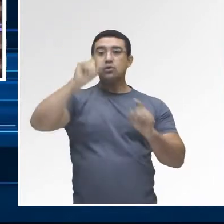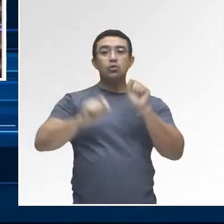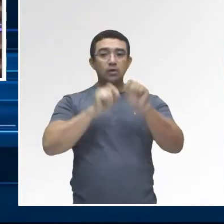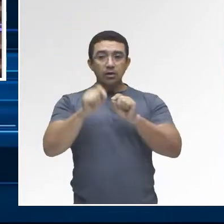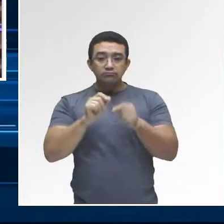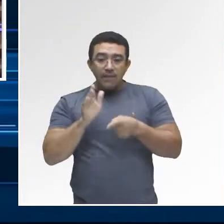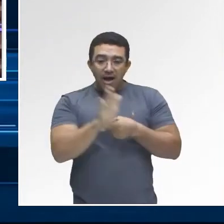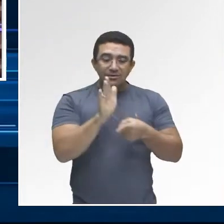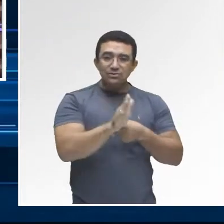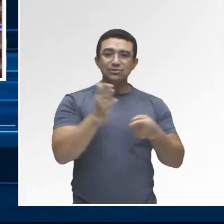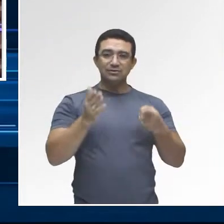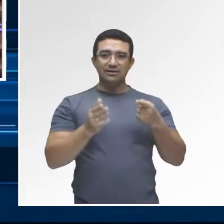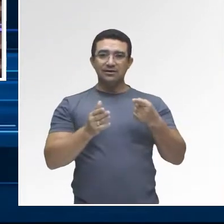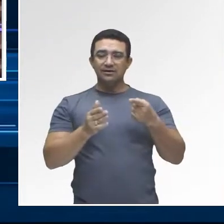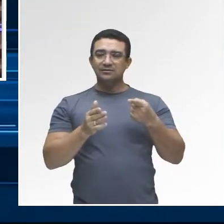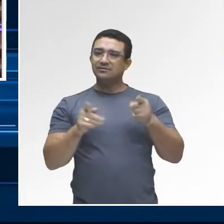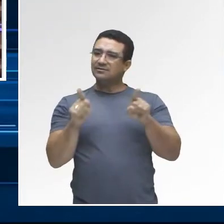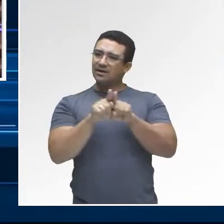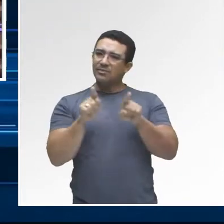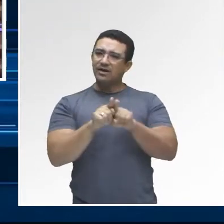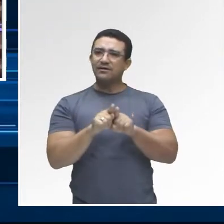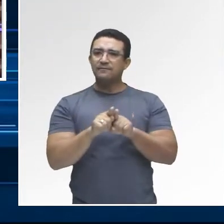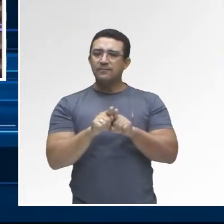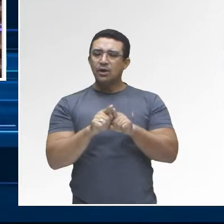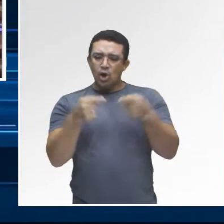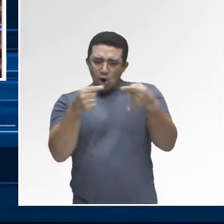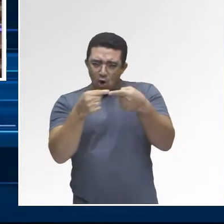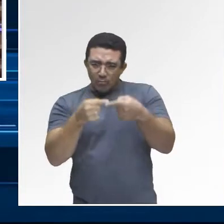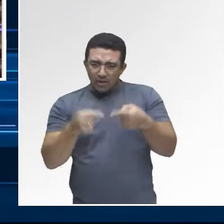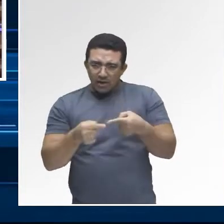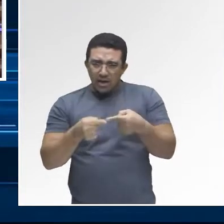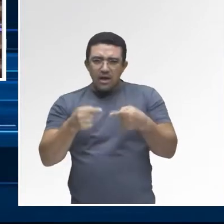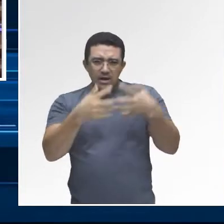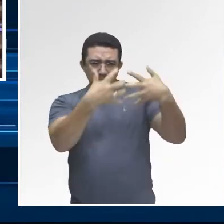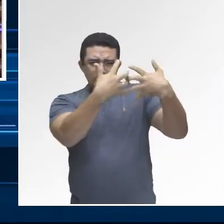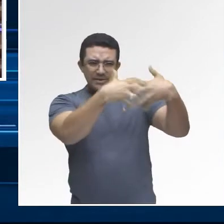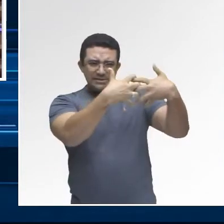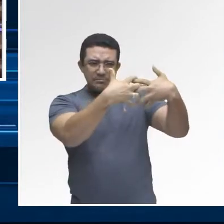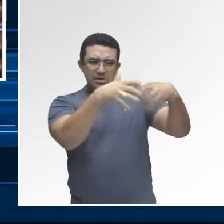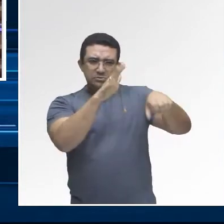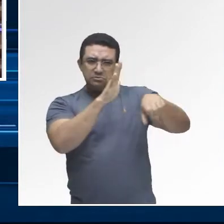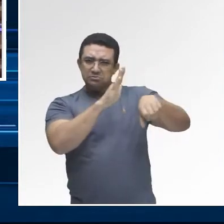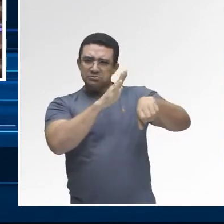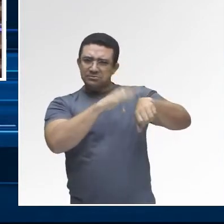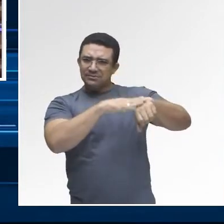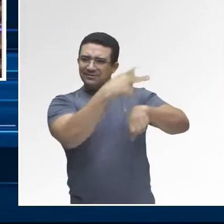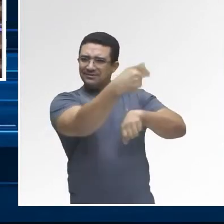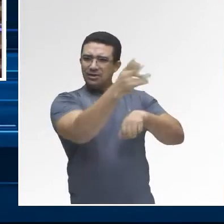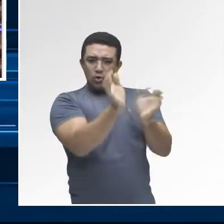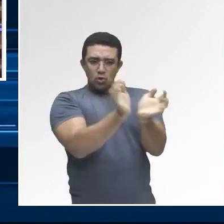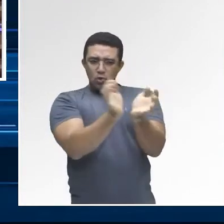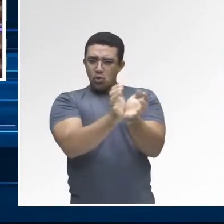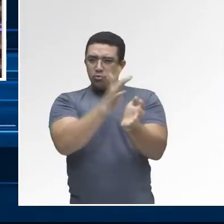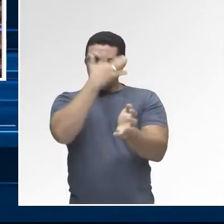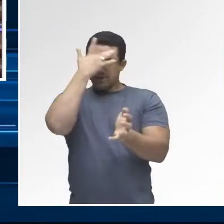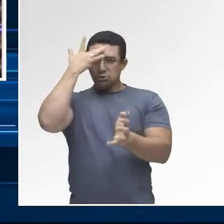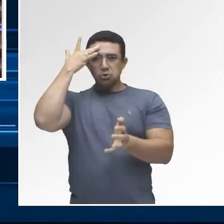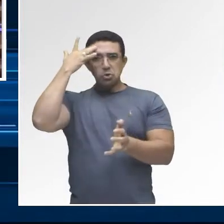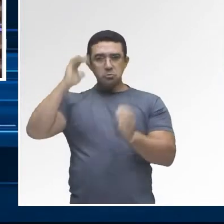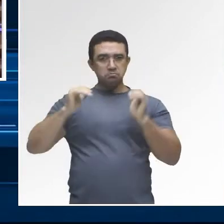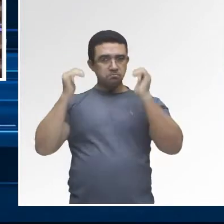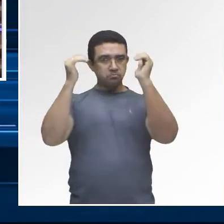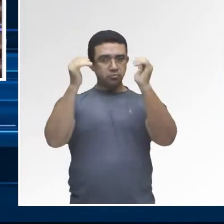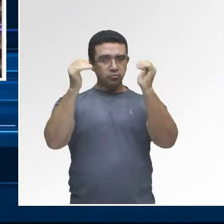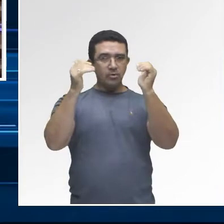partir do momento em que reis e essa classe privilegiada se desentendem, aí eles já não vão mais ver sentido nesse sistema de governo.